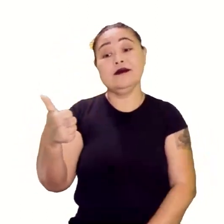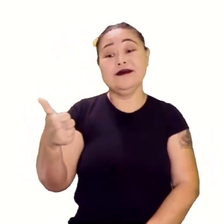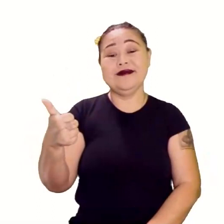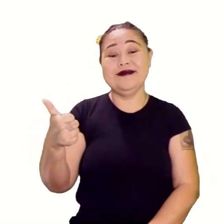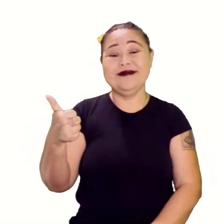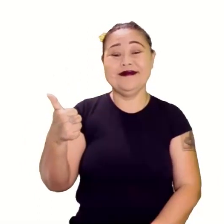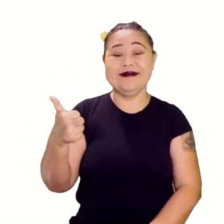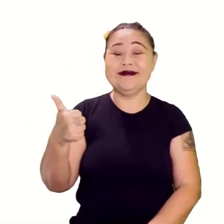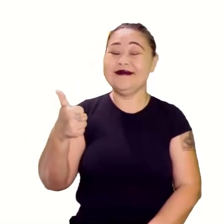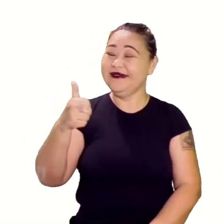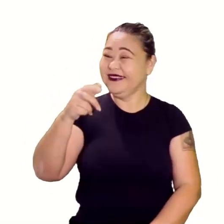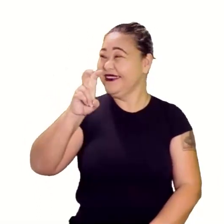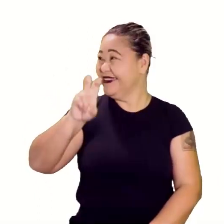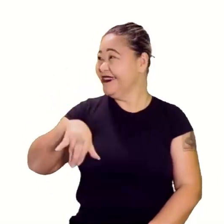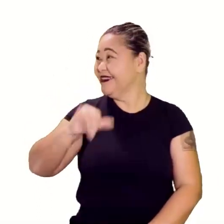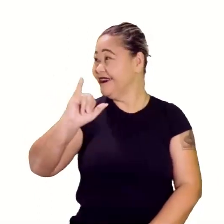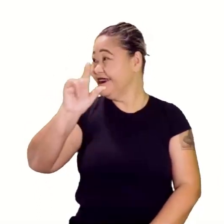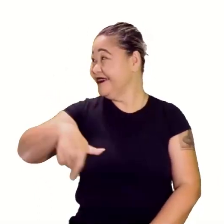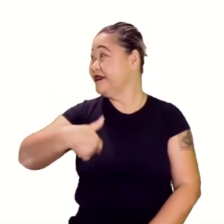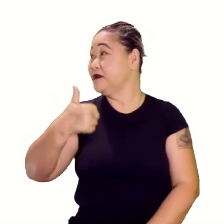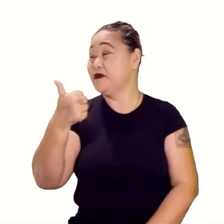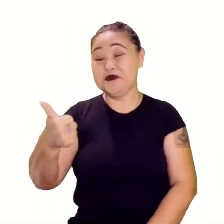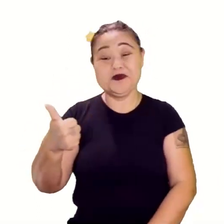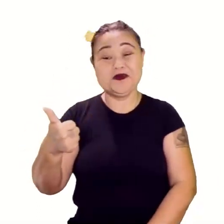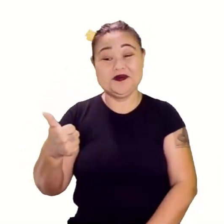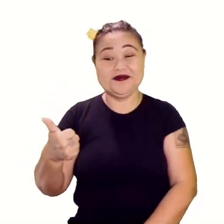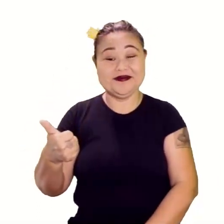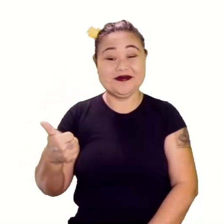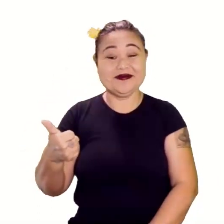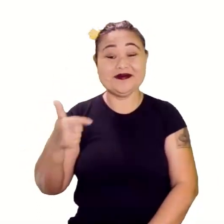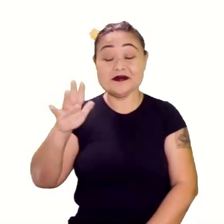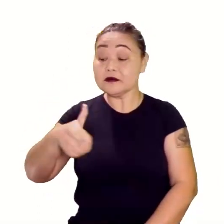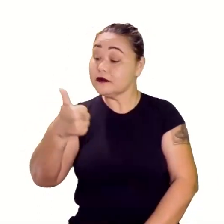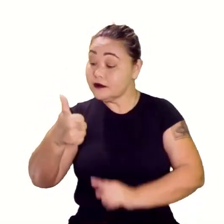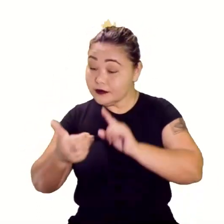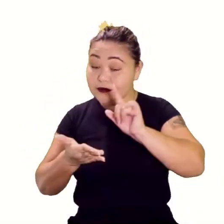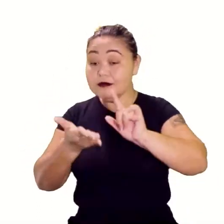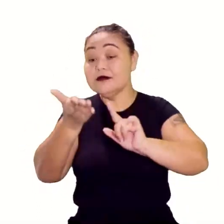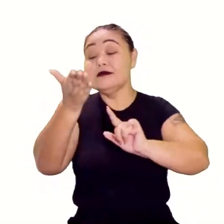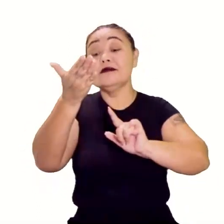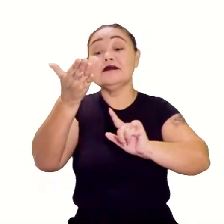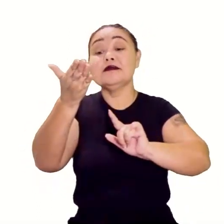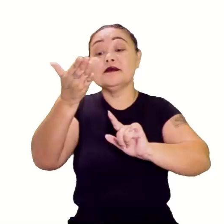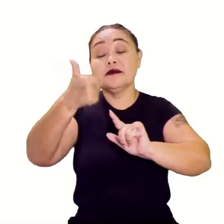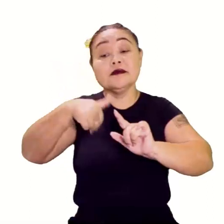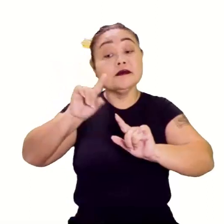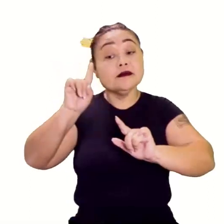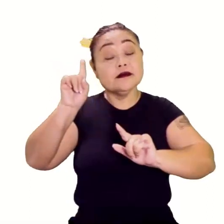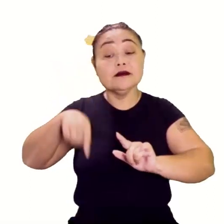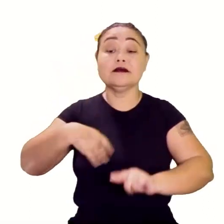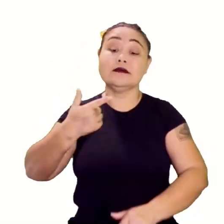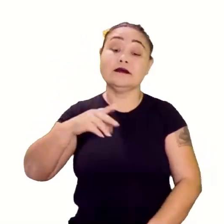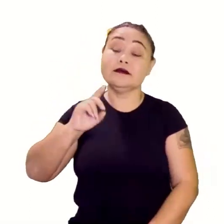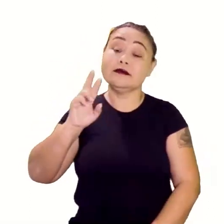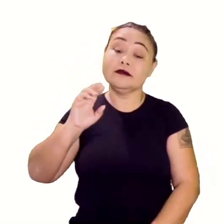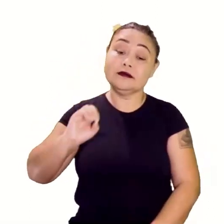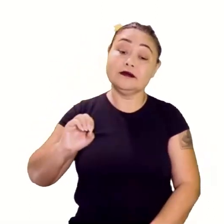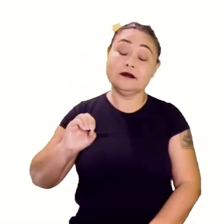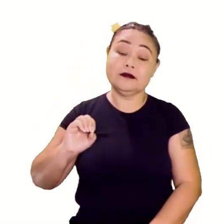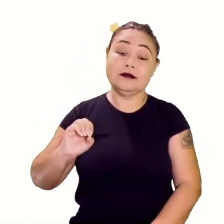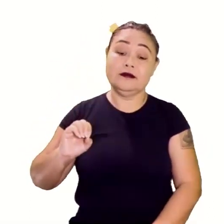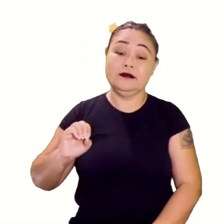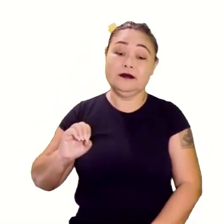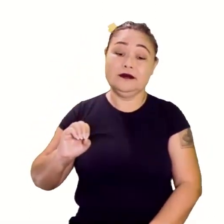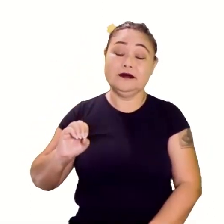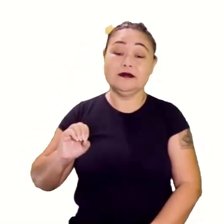né? Ou seja, 5 elevado a y igual a 1. Qual é o número que eu elevo o 5 para dar 1? Só 0. se for